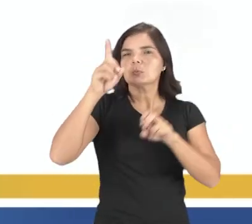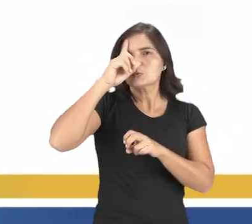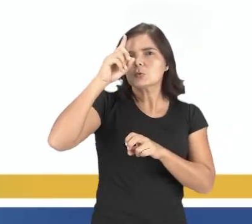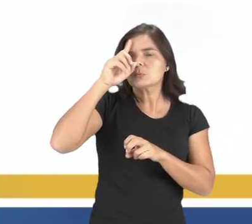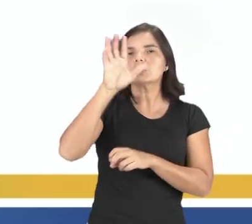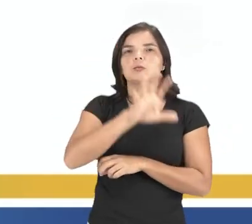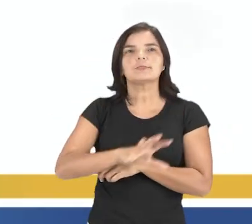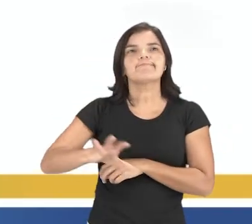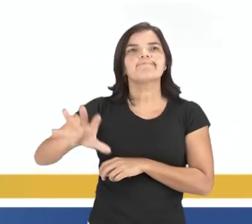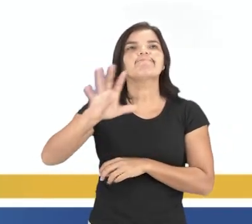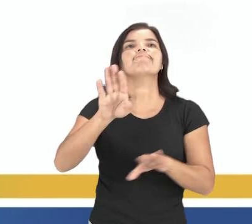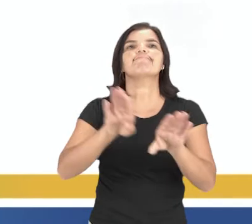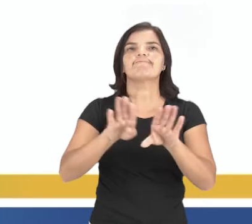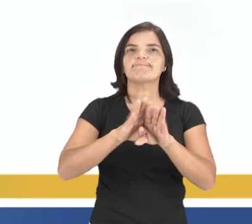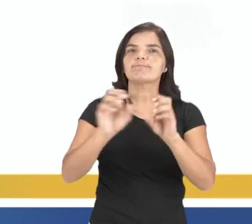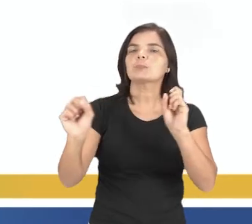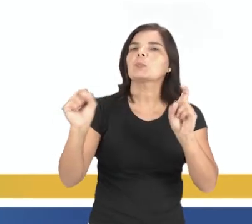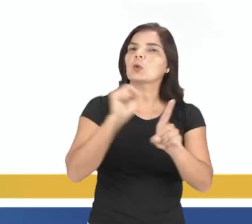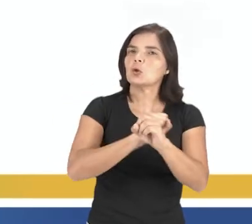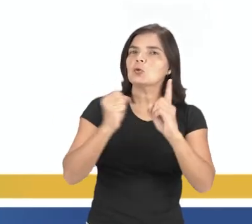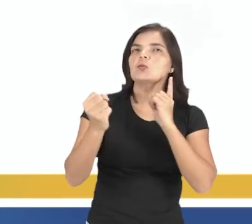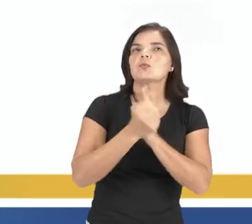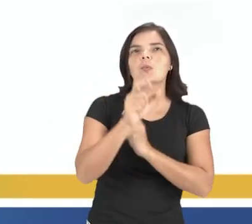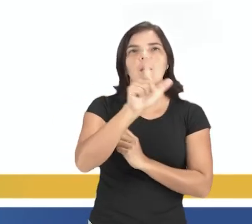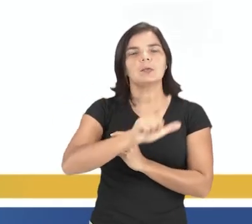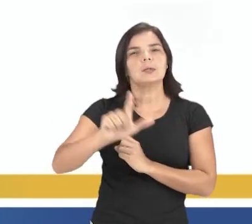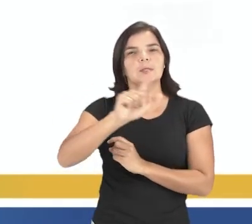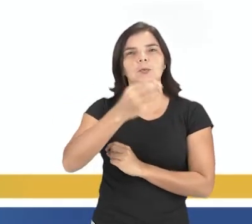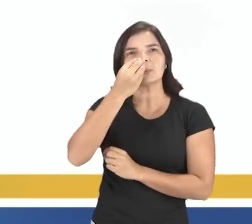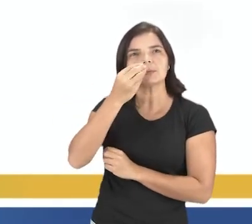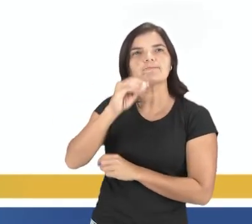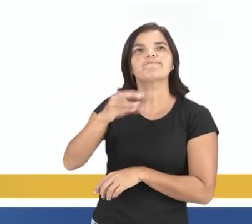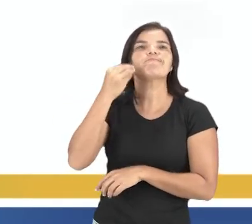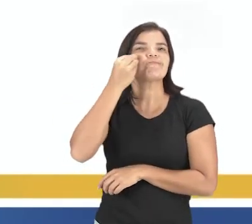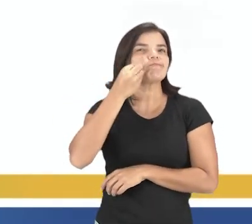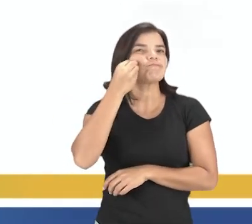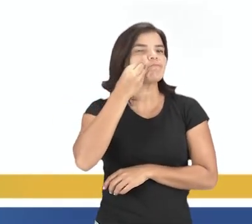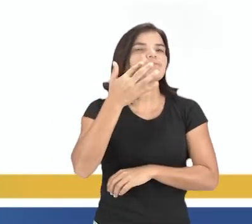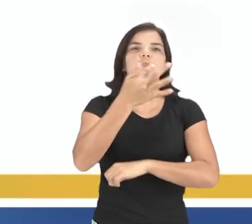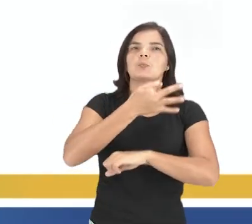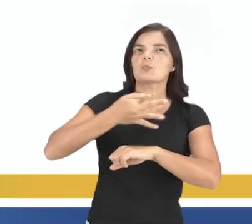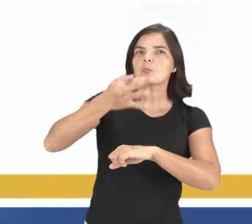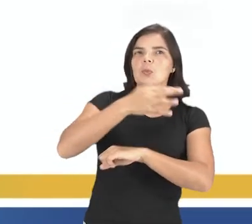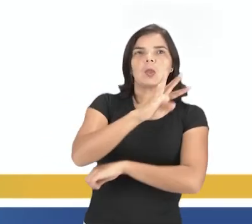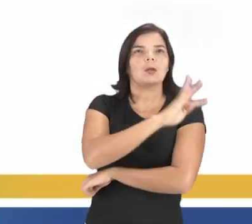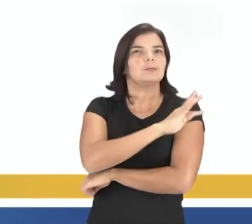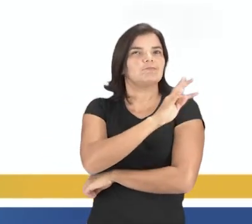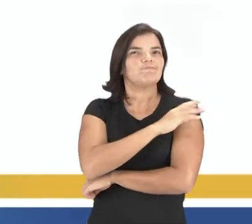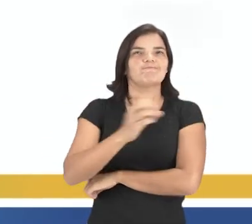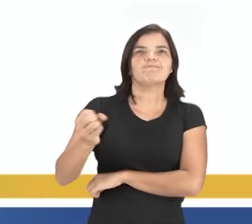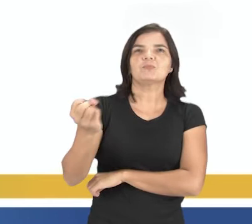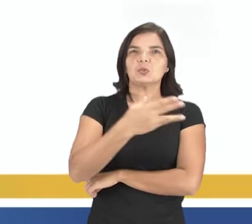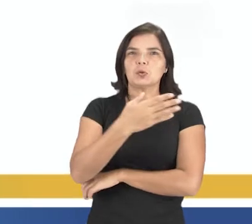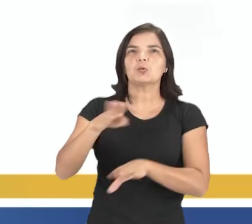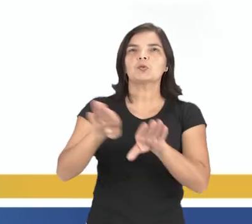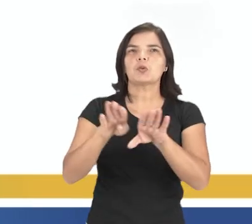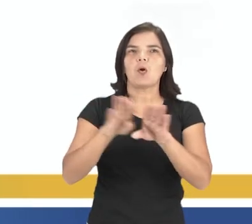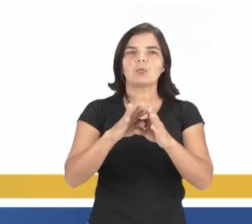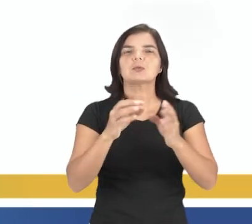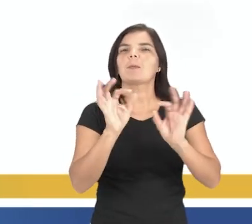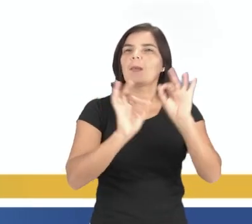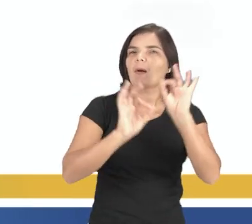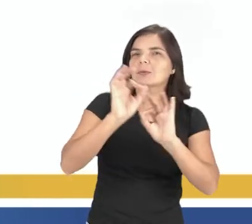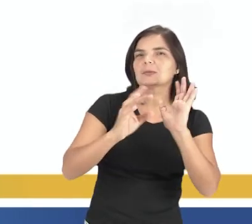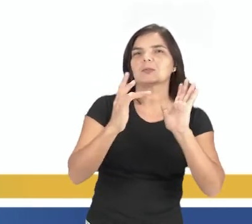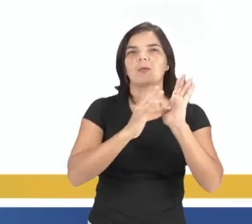cotidianos e regionalistas. Engajamento social e literatura marginal. Experimentalismo formal. Técnicas inovadoras, recursos